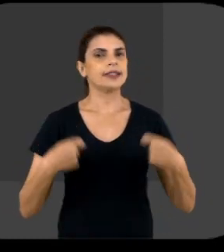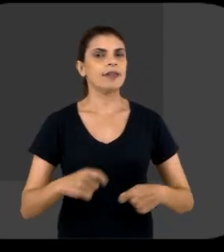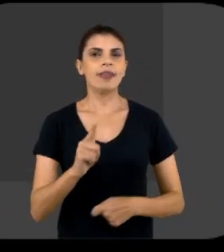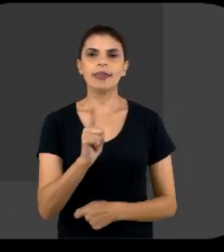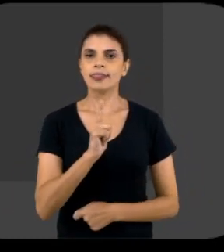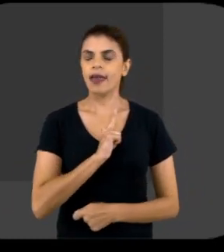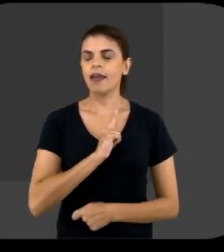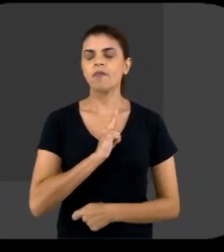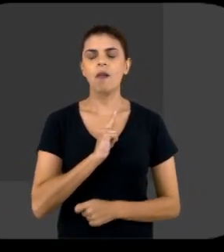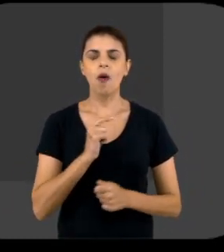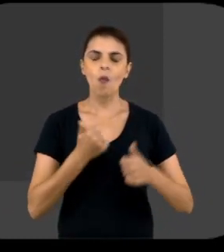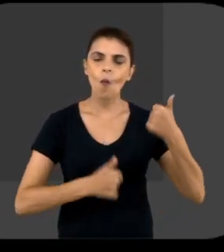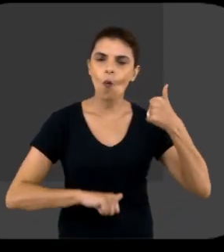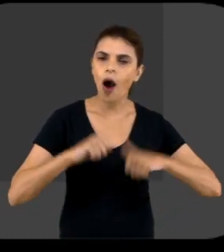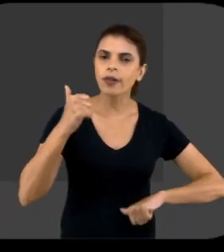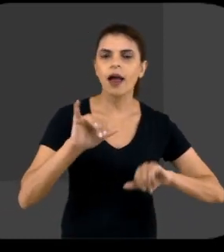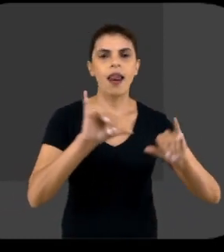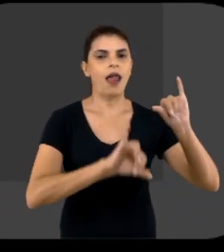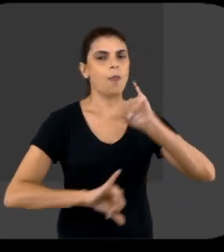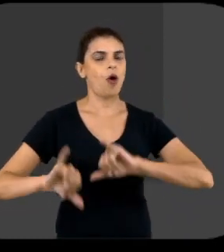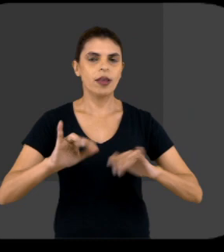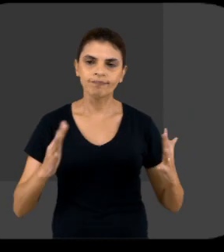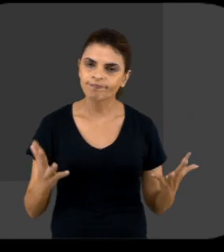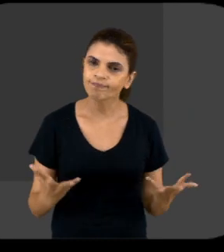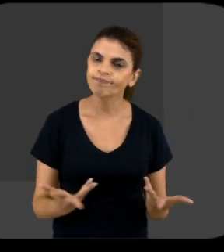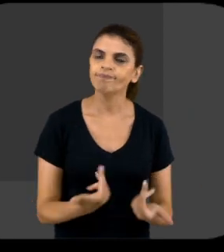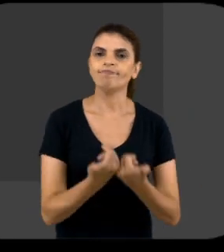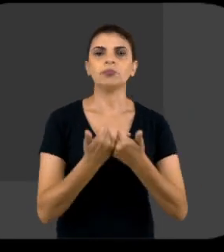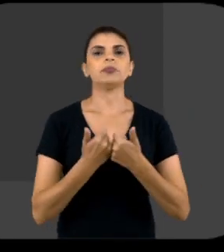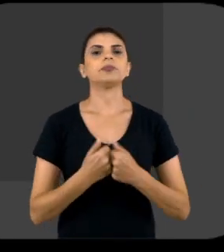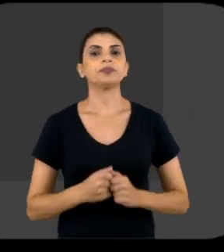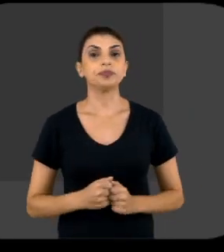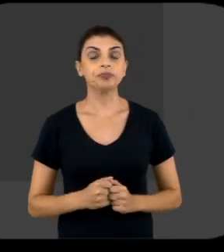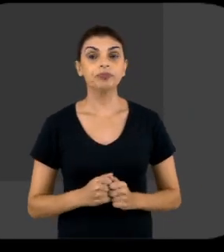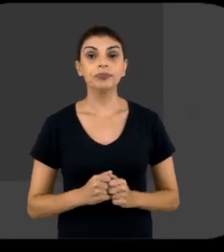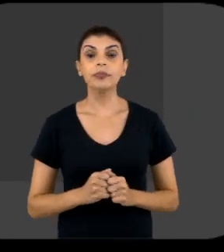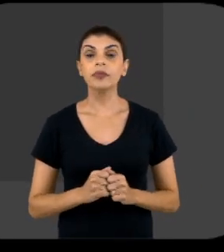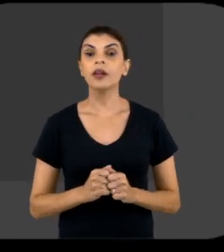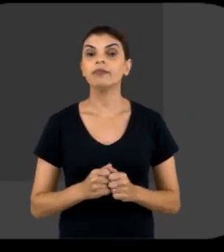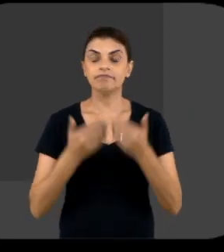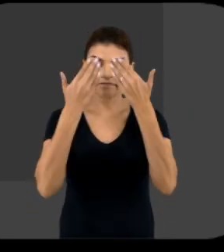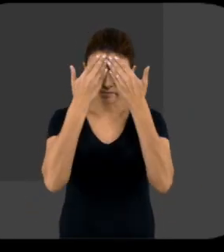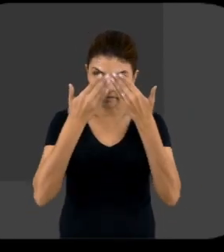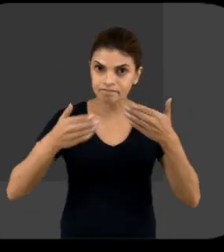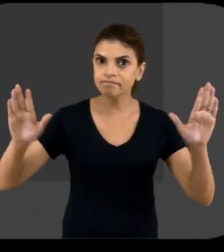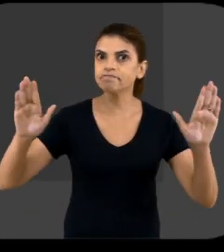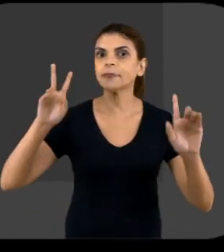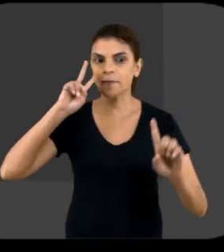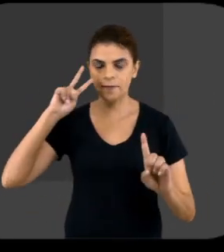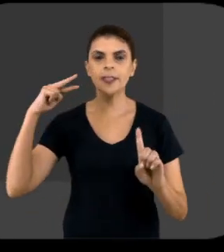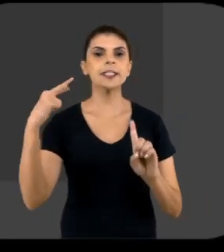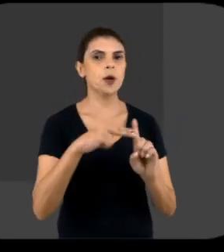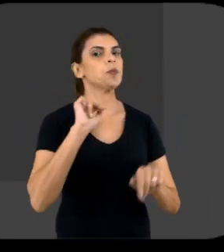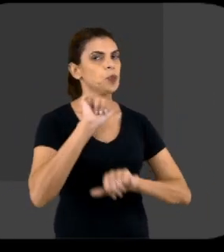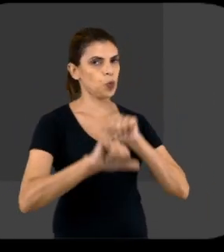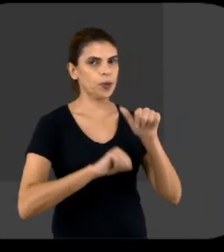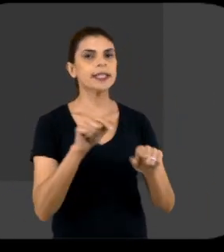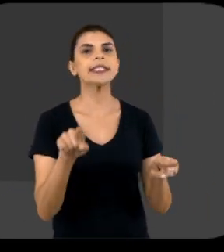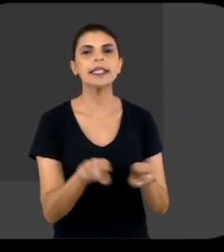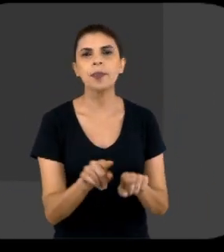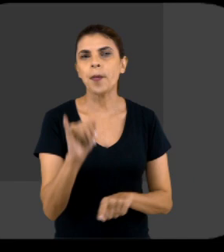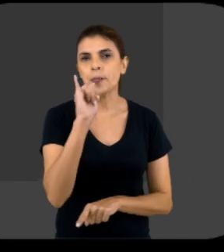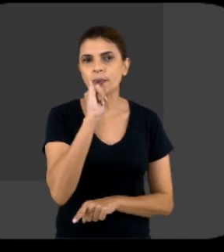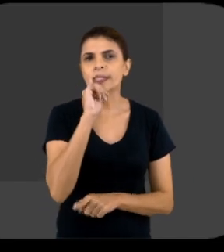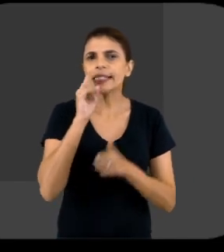e fundamental para que tenhamos um laboratório de qualidade. Mudanças de paradigmas, como, por exemplo,